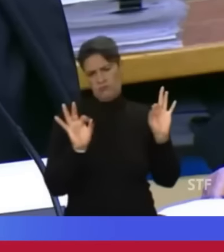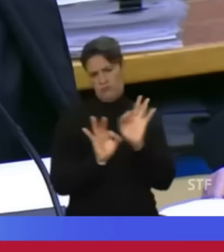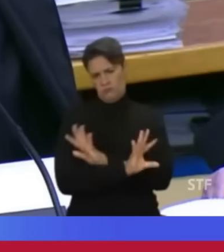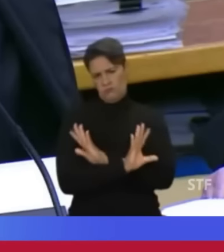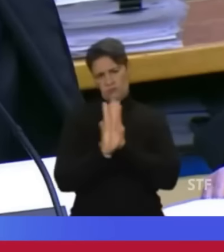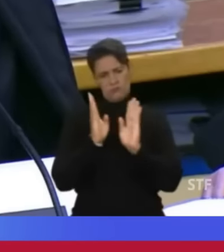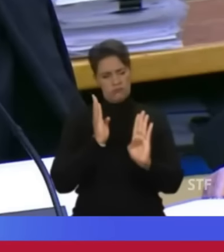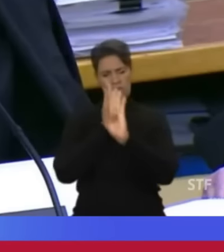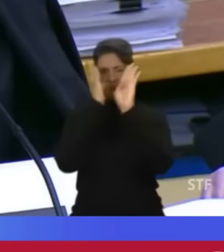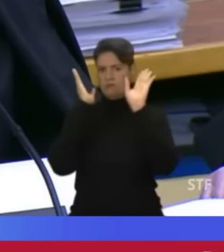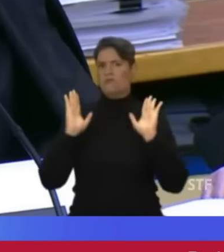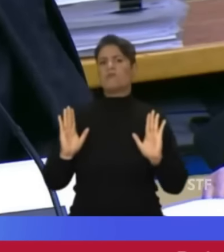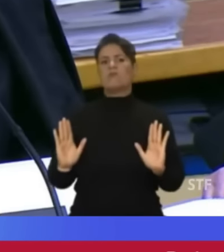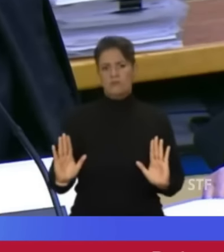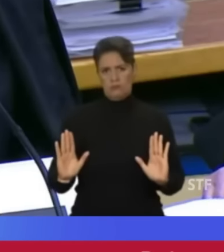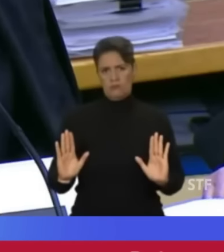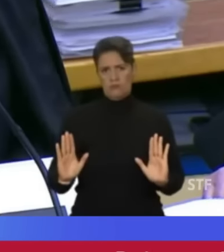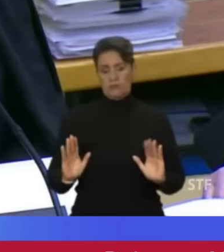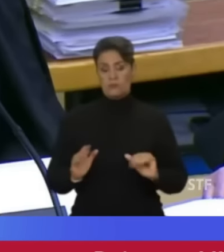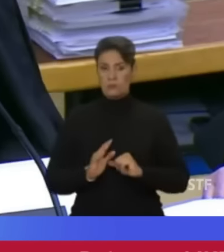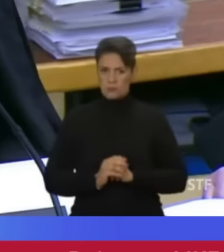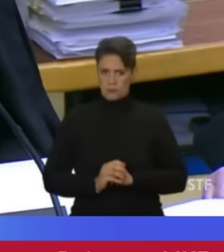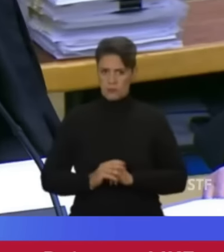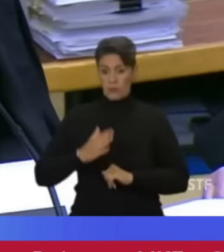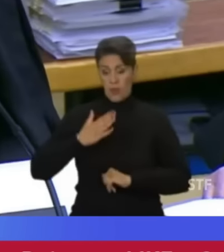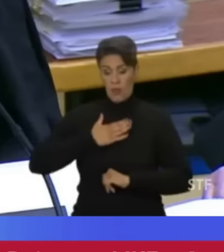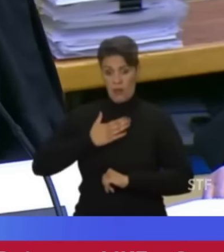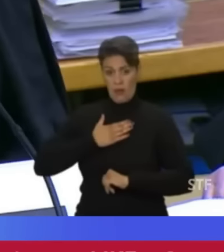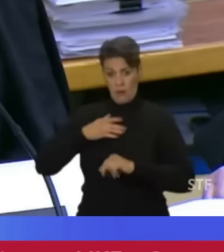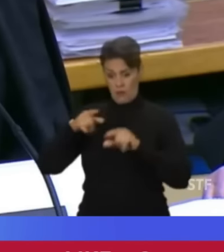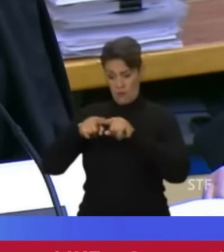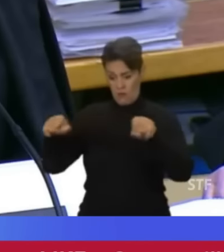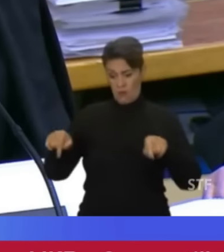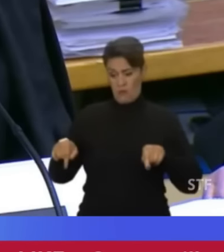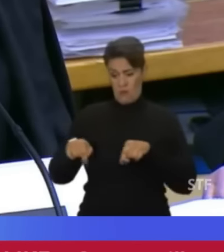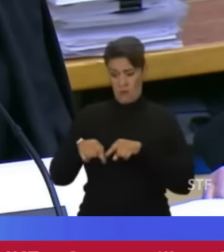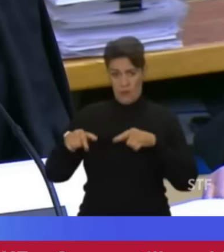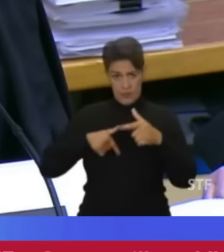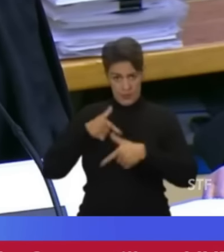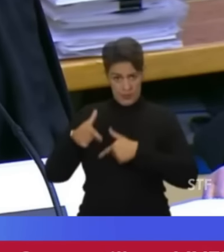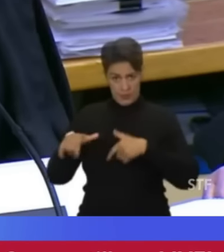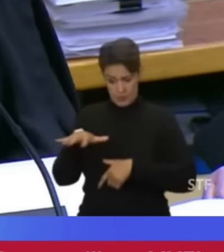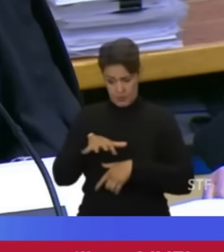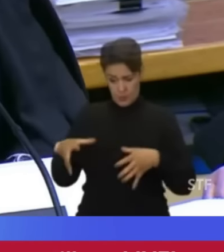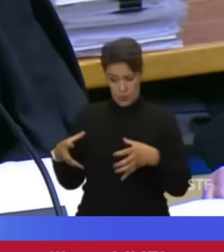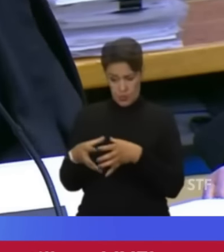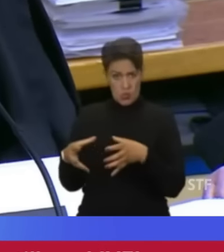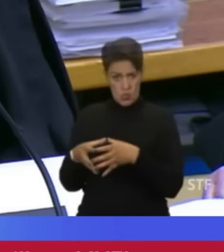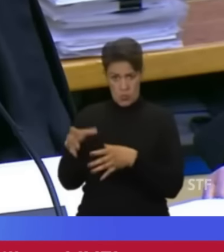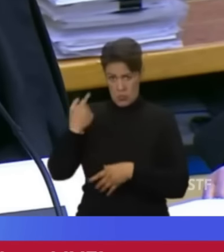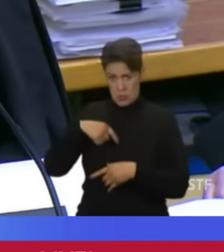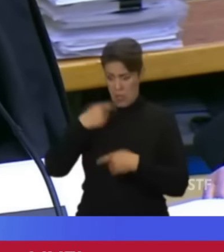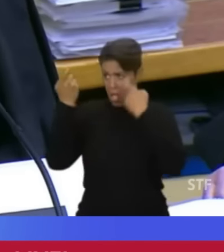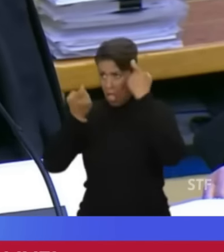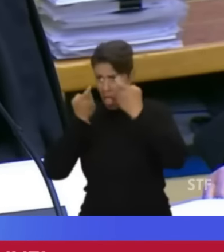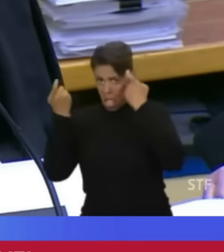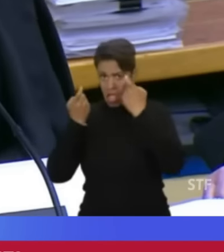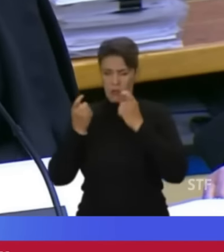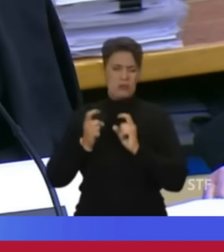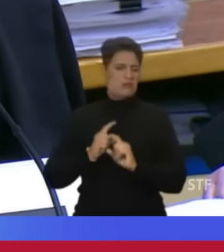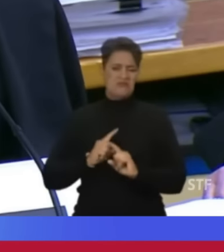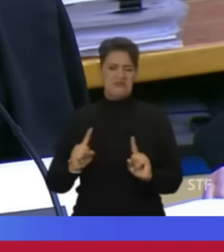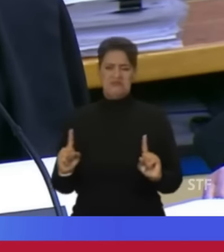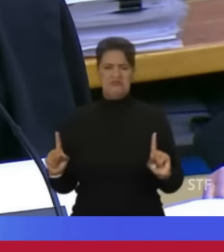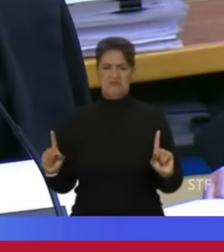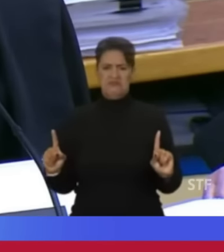matérias preocupa Eh o meu gabinete me preocupa ou a lisura e dos procedimentos